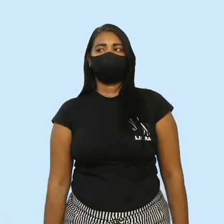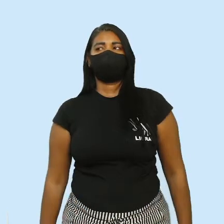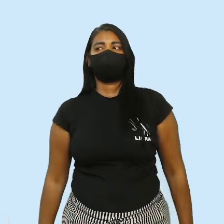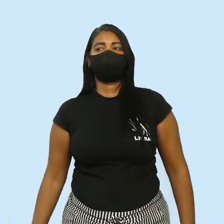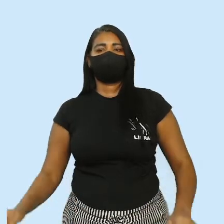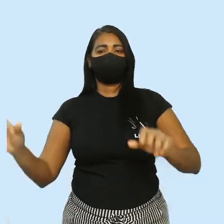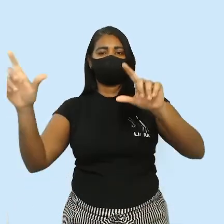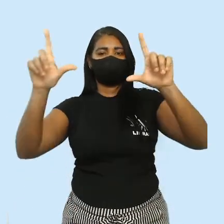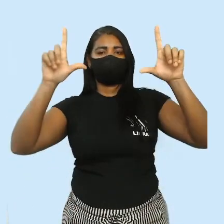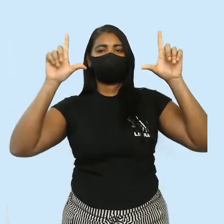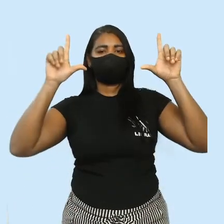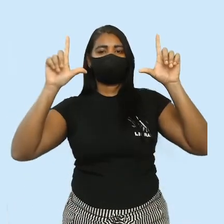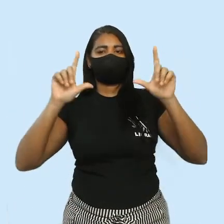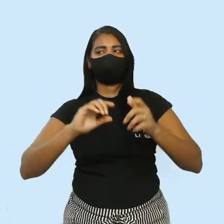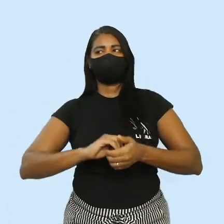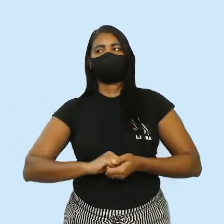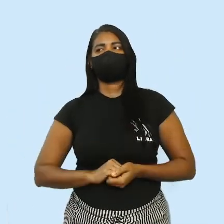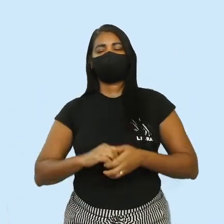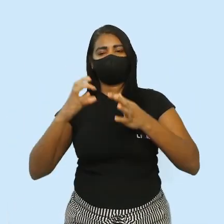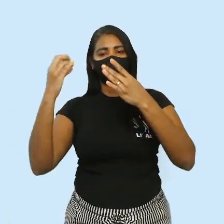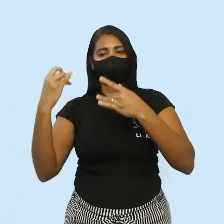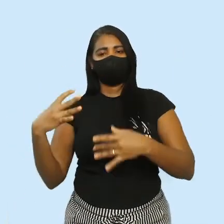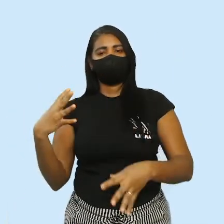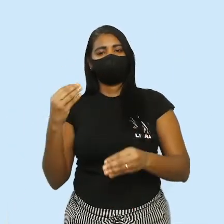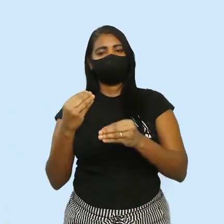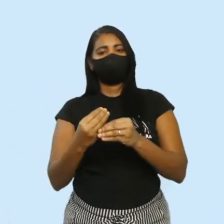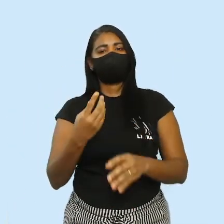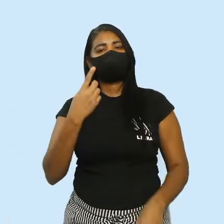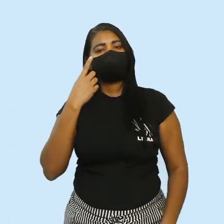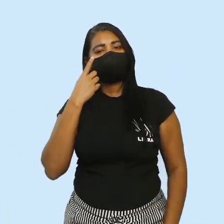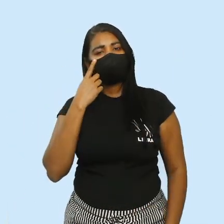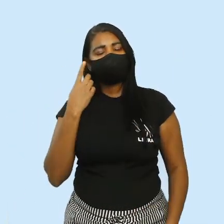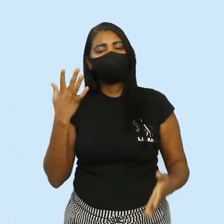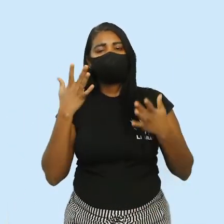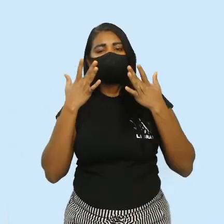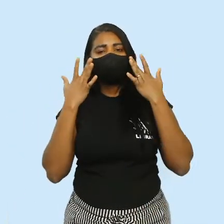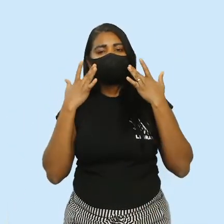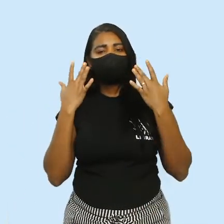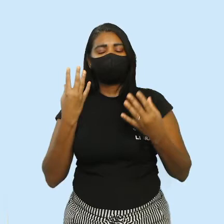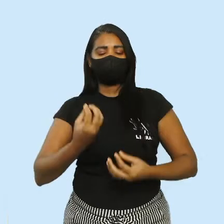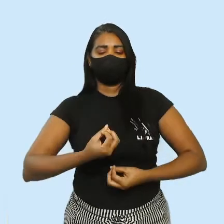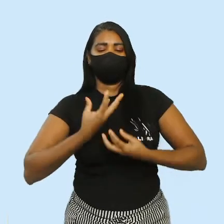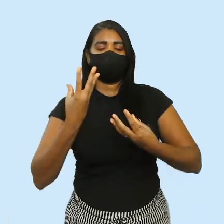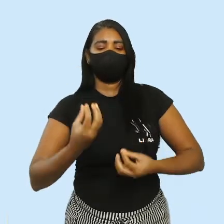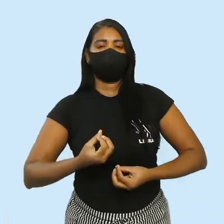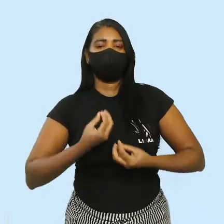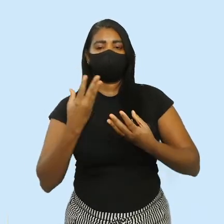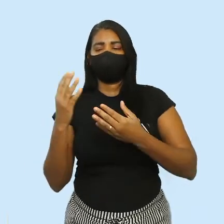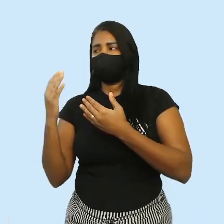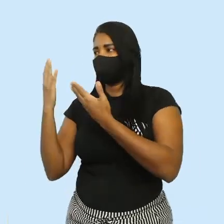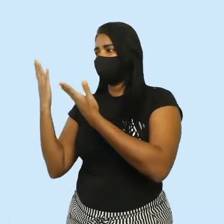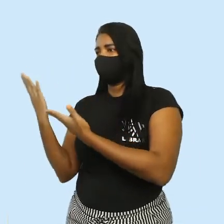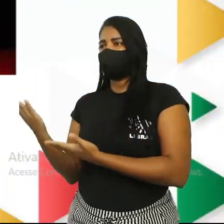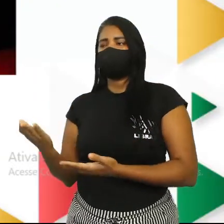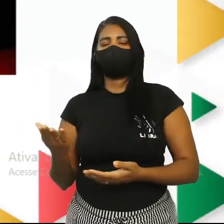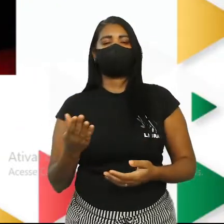slide, que a gente vai ver um espetáculo chamado Poema, um autor, Djalma Freitas, e de novo